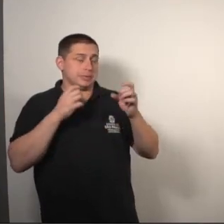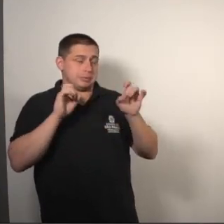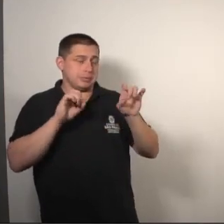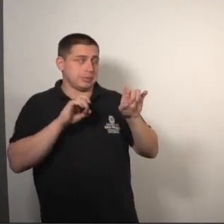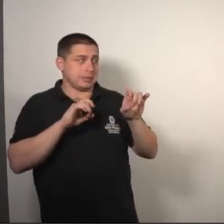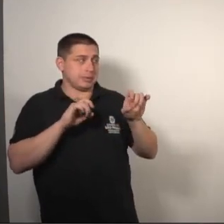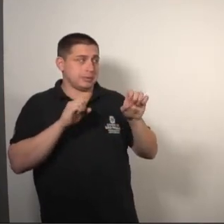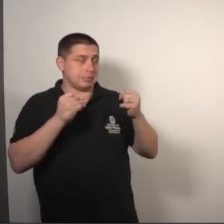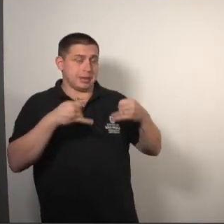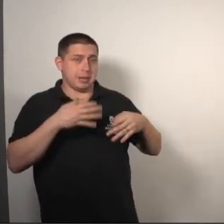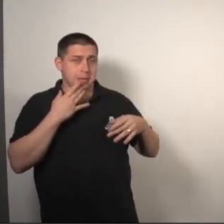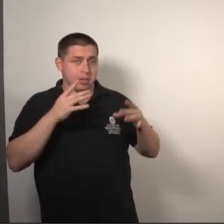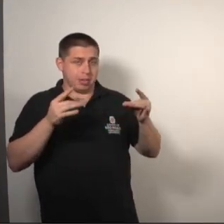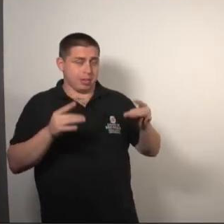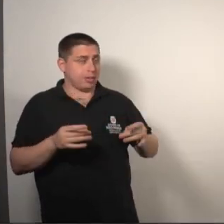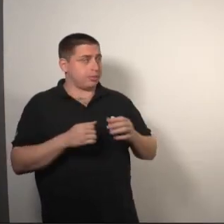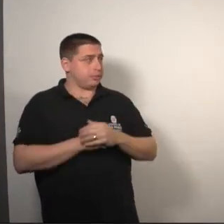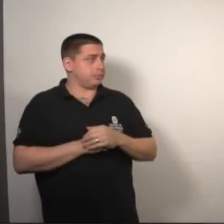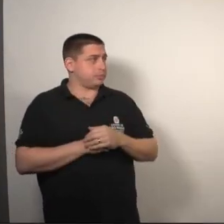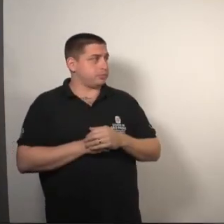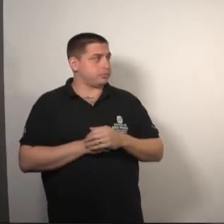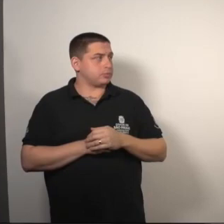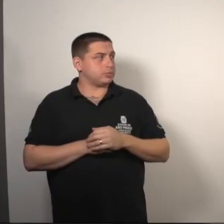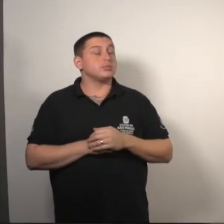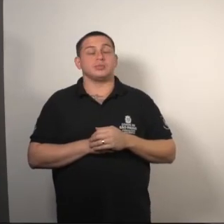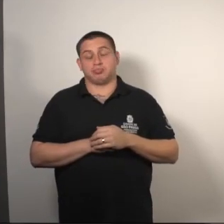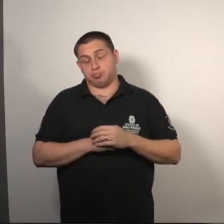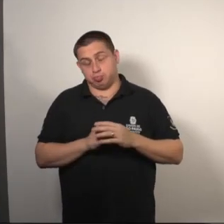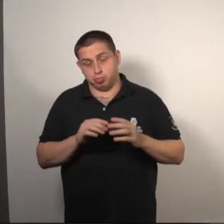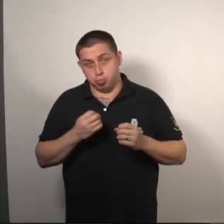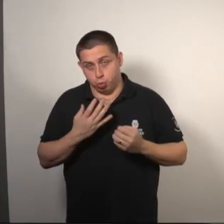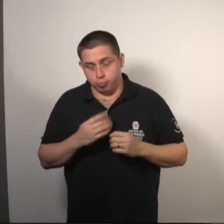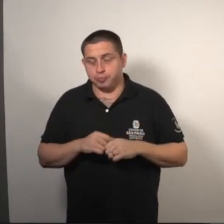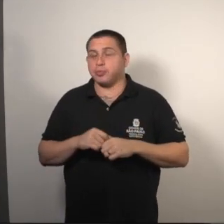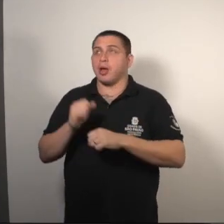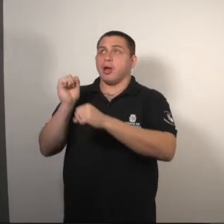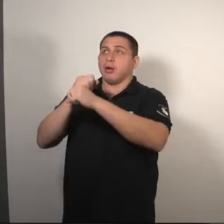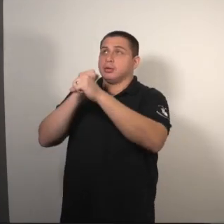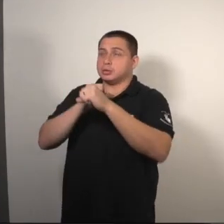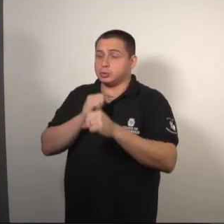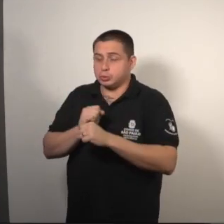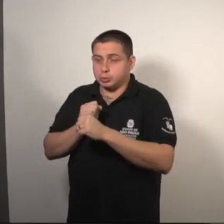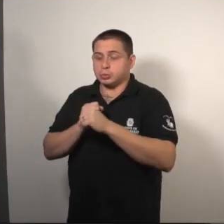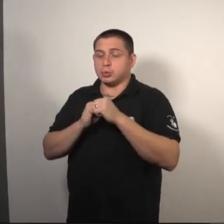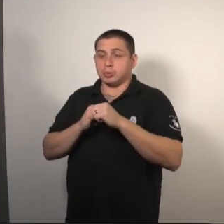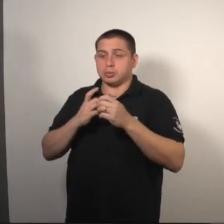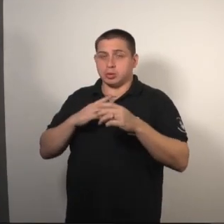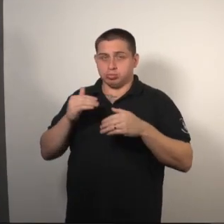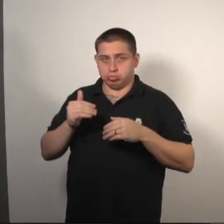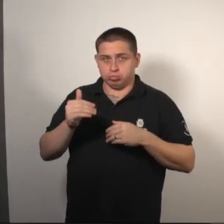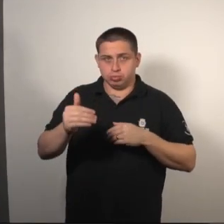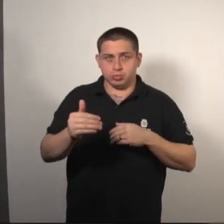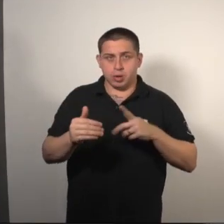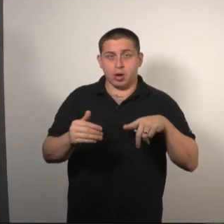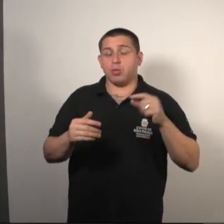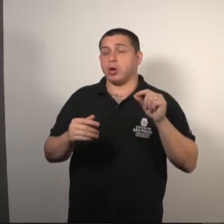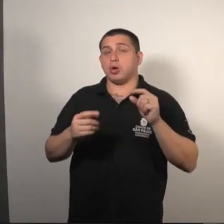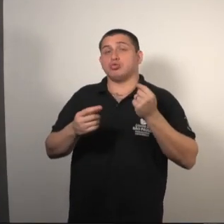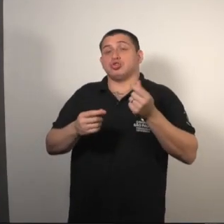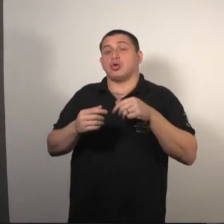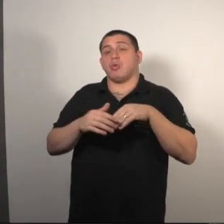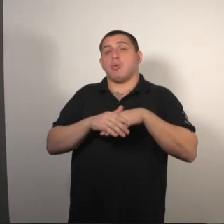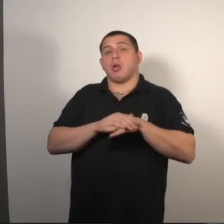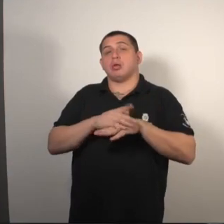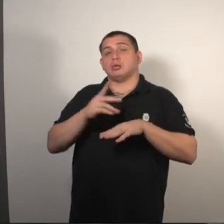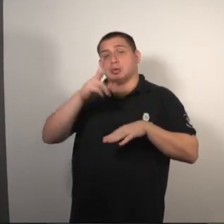pergunta super importante mesmo. As obras que estão em andamento, elas foram realizadas com recurso do Tesouro da Prefeitura, né?